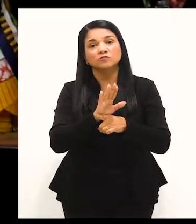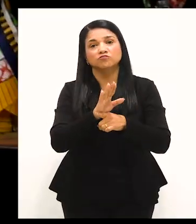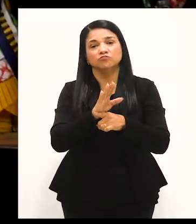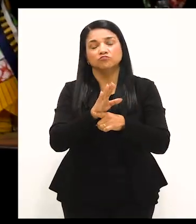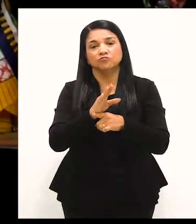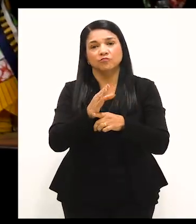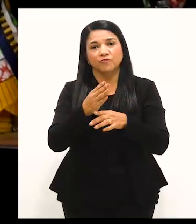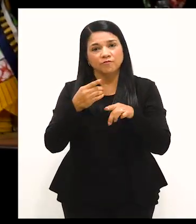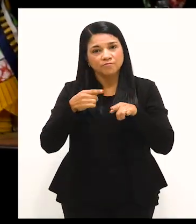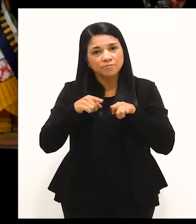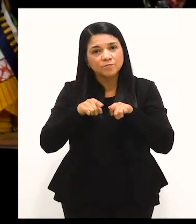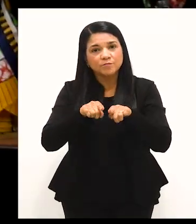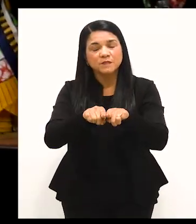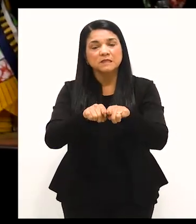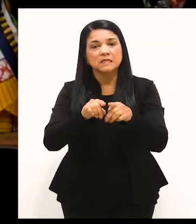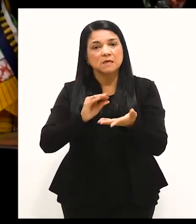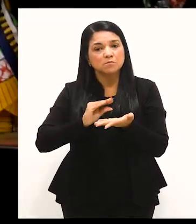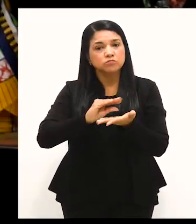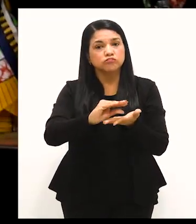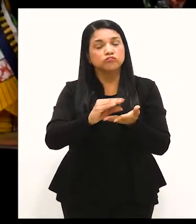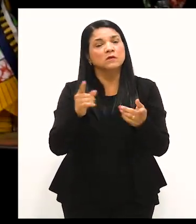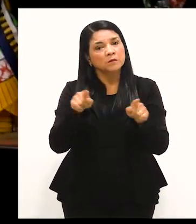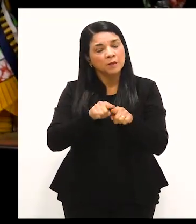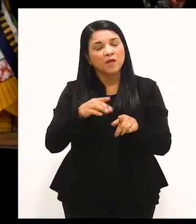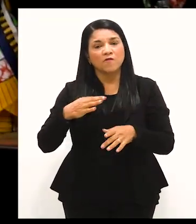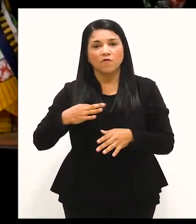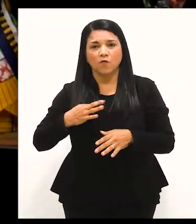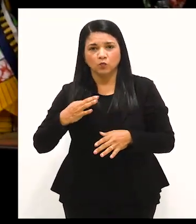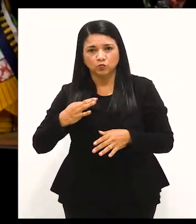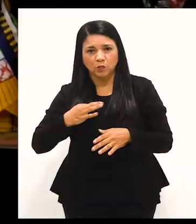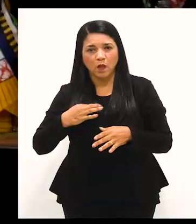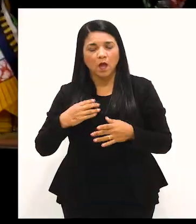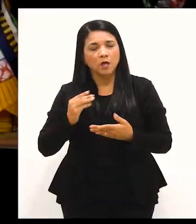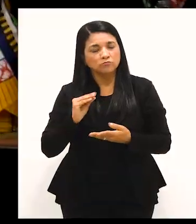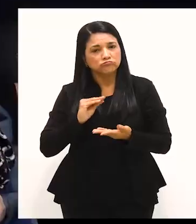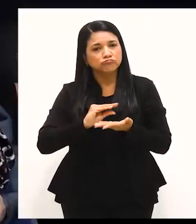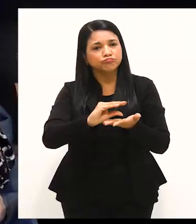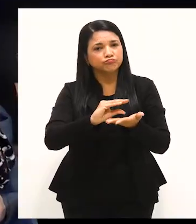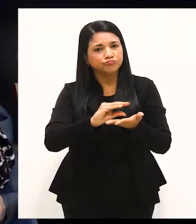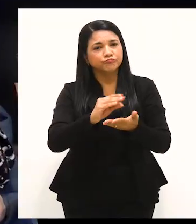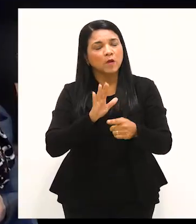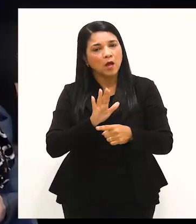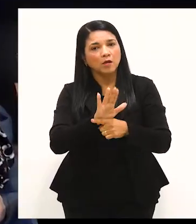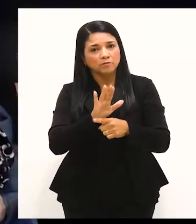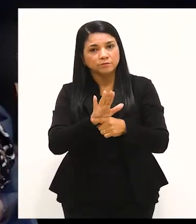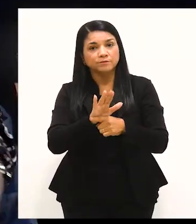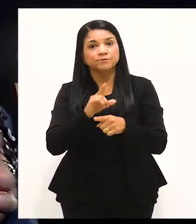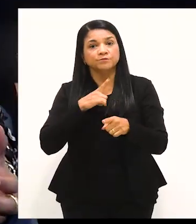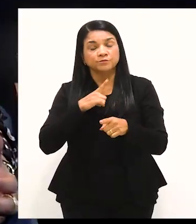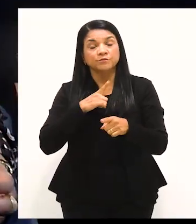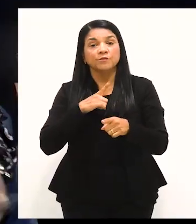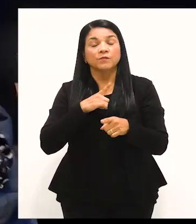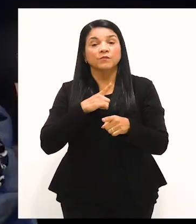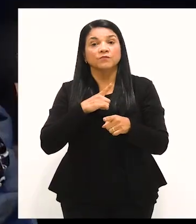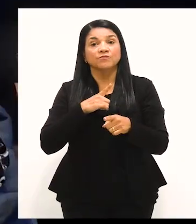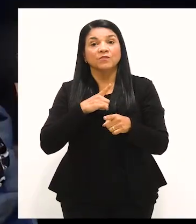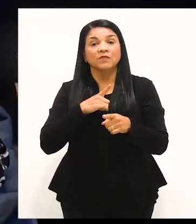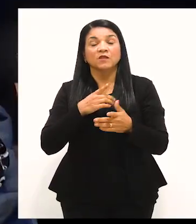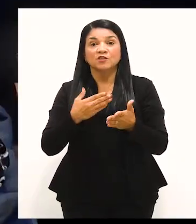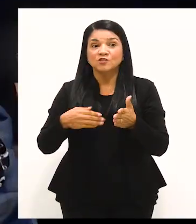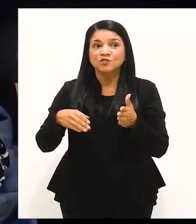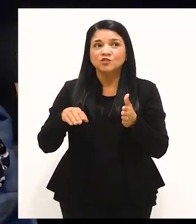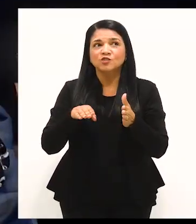ajudavam a produzir, né? E apareciam voluntários para poder contribuir, para poder... Mas aí chegou a